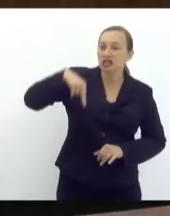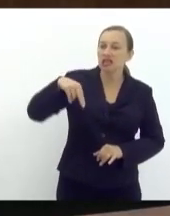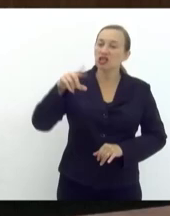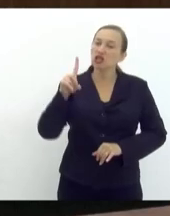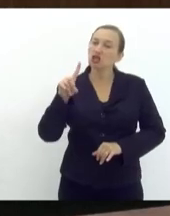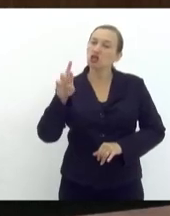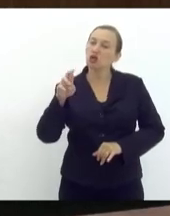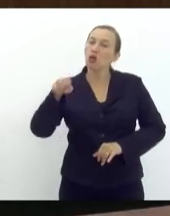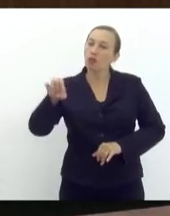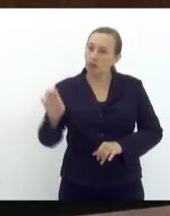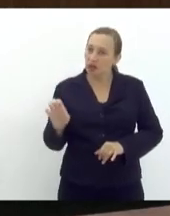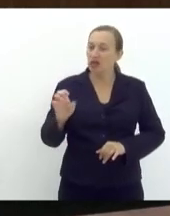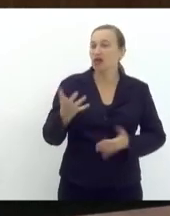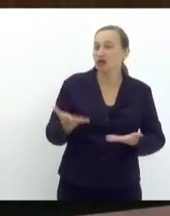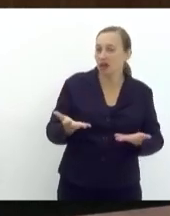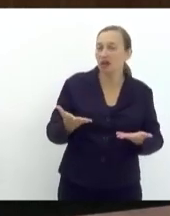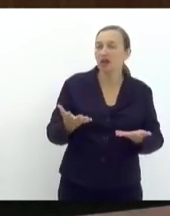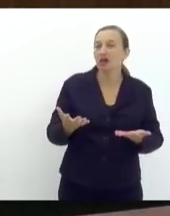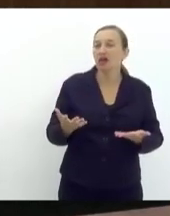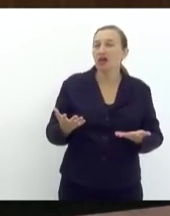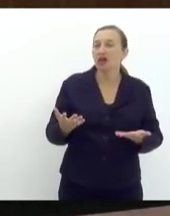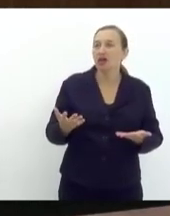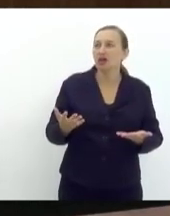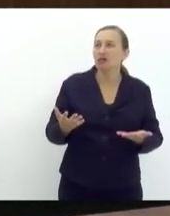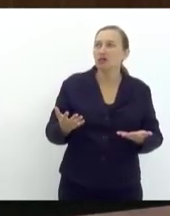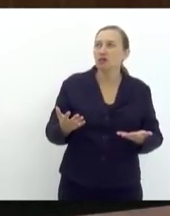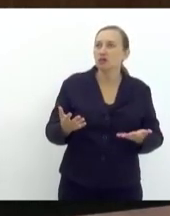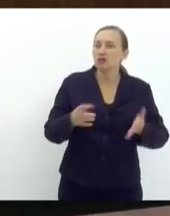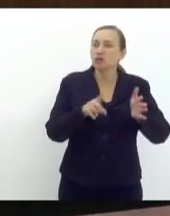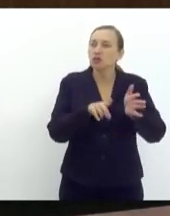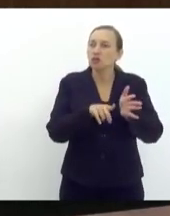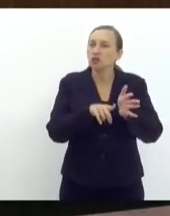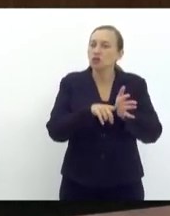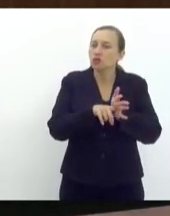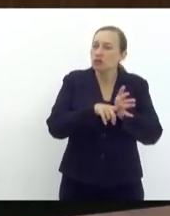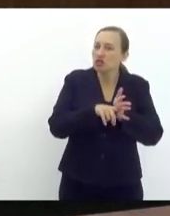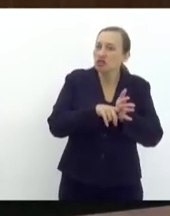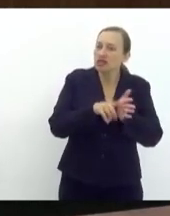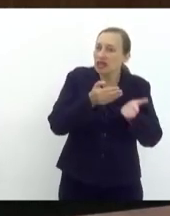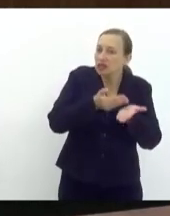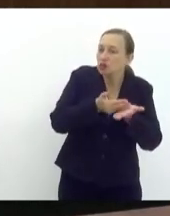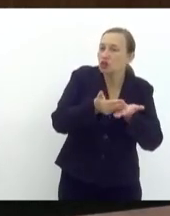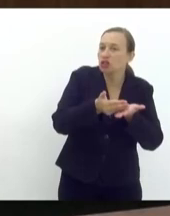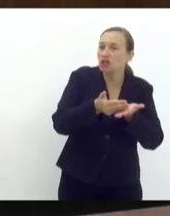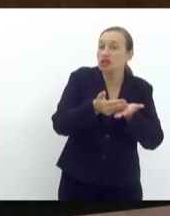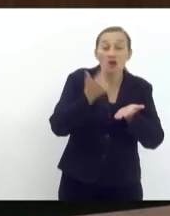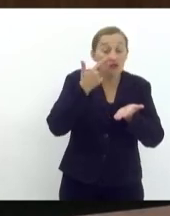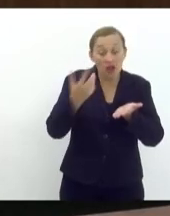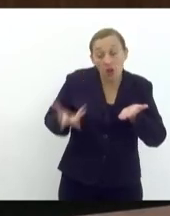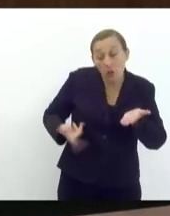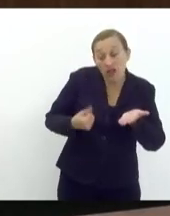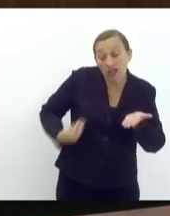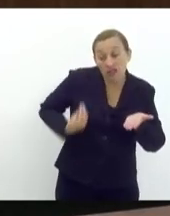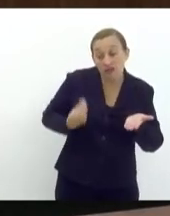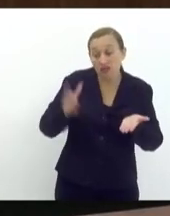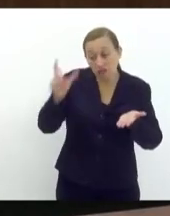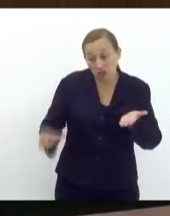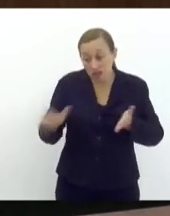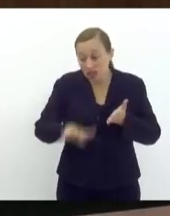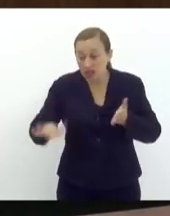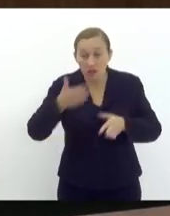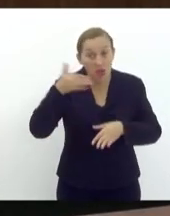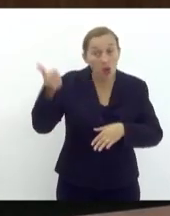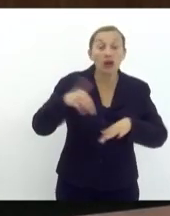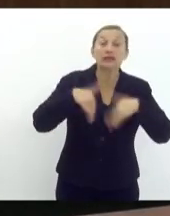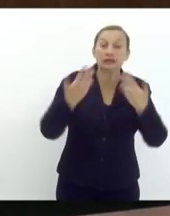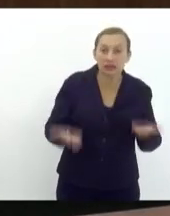né que traz diagnosticada no começo a fazer com que de fato a qualidade de vida dessa criança seja cada vez melhor